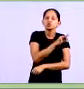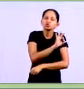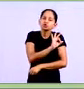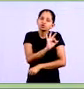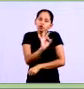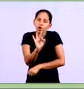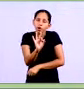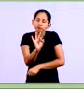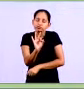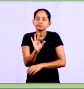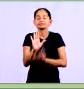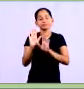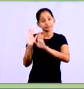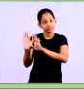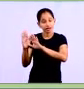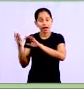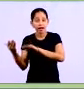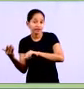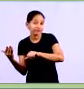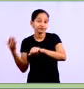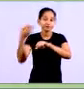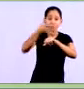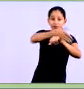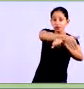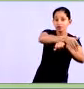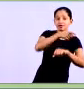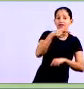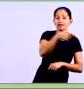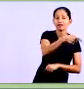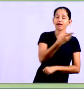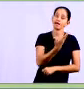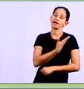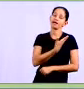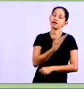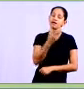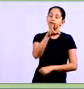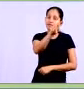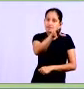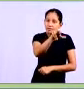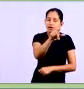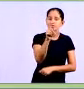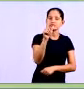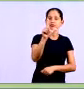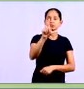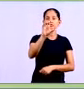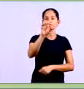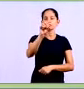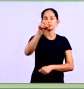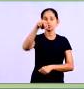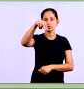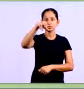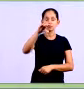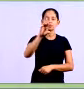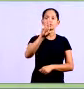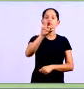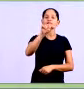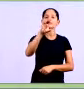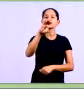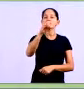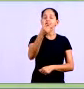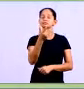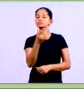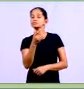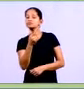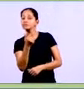irmão, Lorenzo, que é técnico em finanças. Vamos lá, vamos acompanhar o diálogo. Vitor, oi,